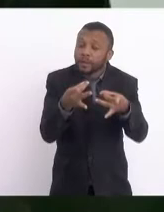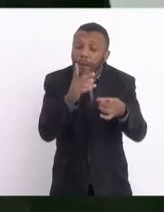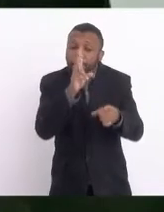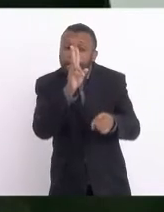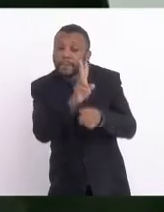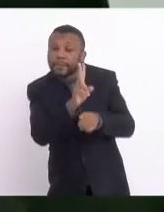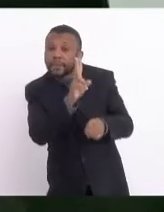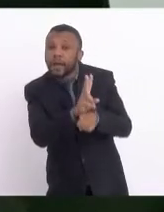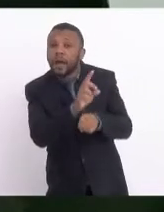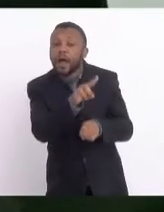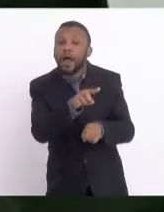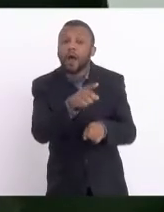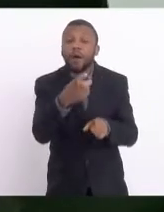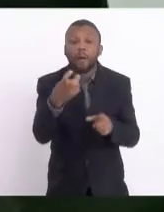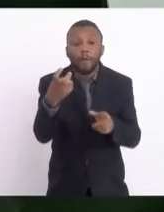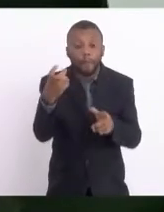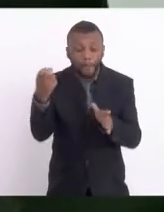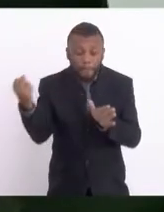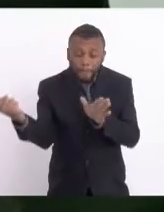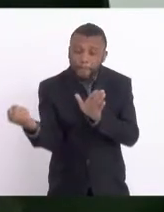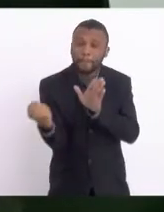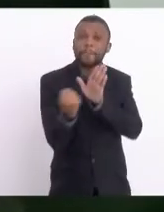é o patrimônio cultural